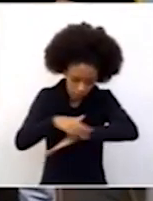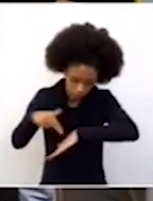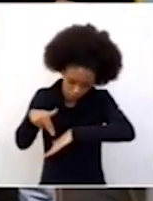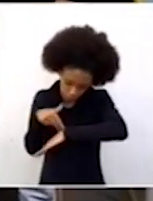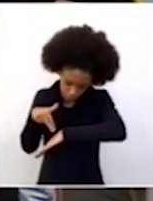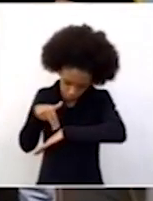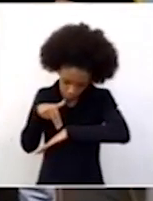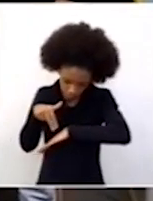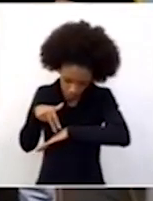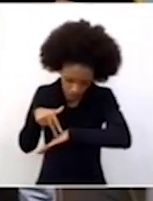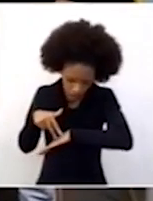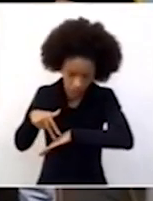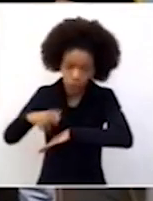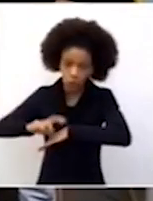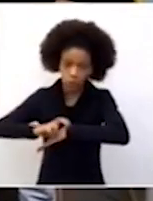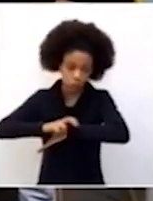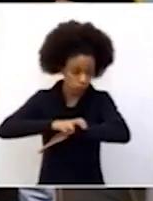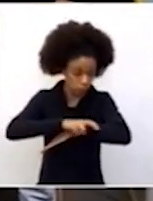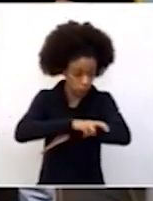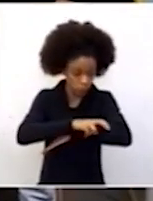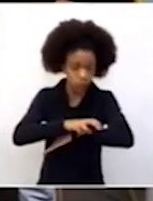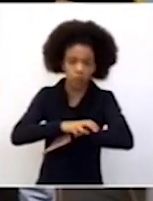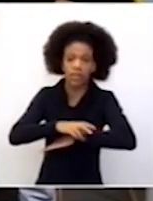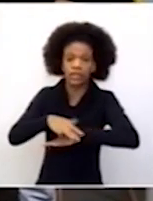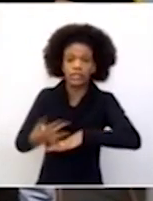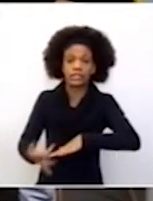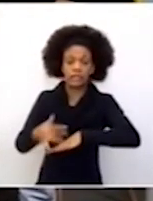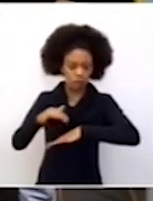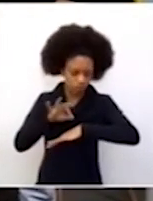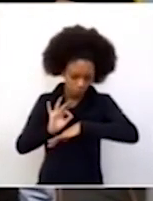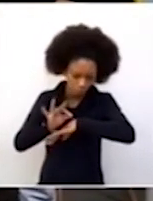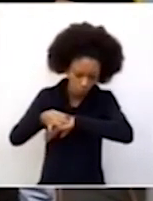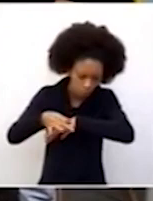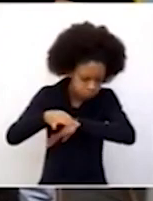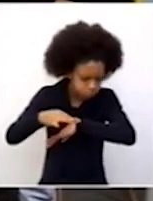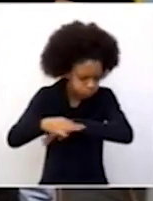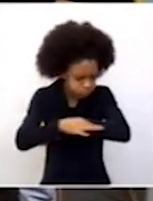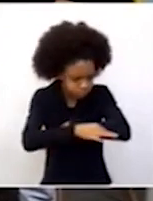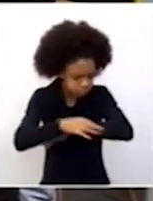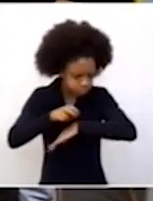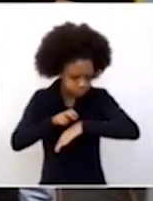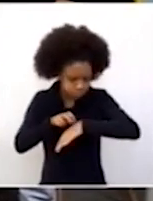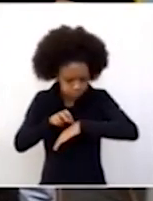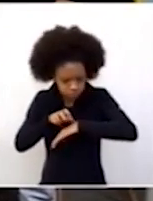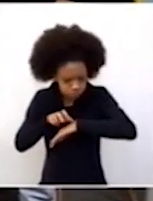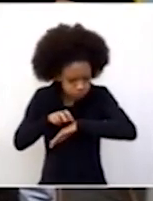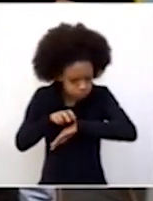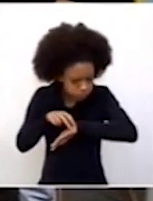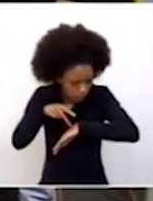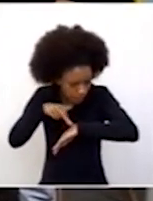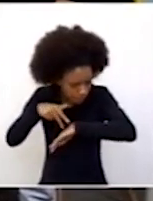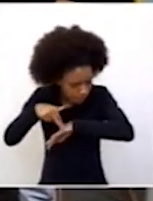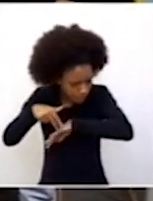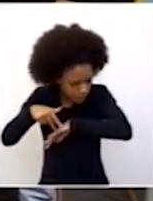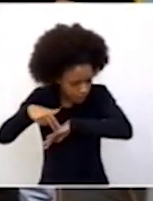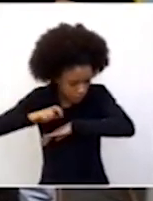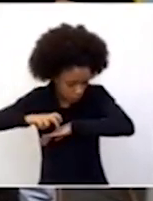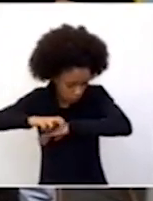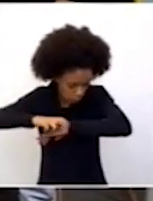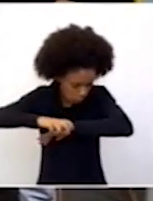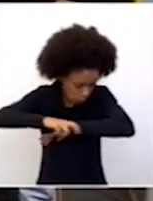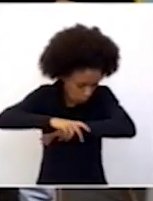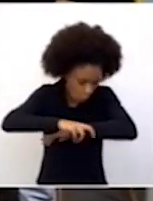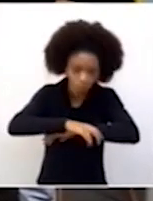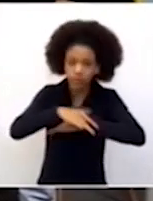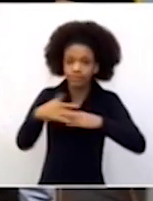assim, tem que ter aquela questão da noção de tempo, a largura da rua, ele vai atravessar a rua, o carro está chegando bem próximo, então ele vai criando essa